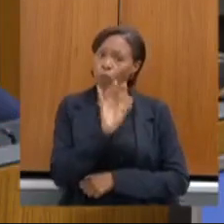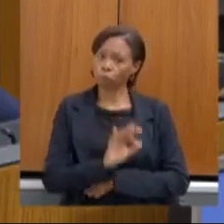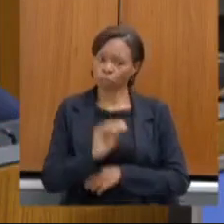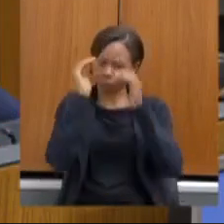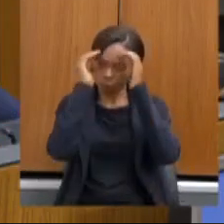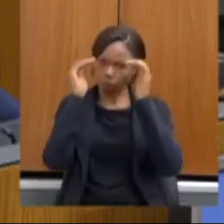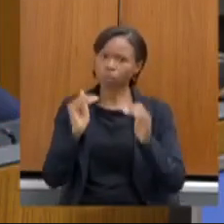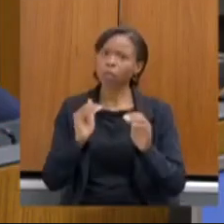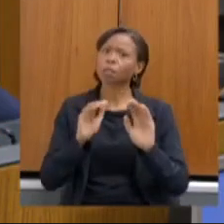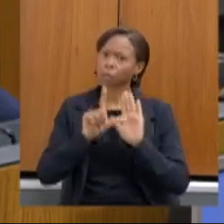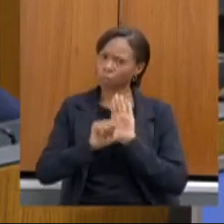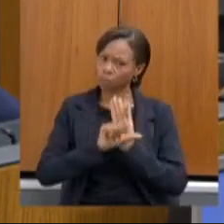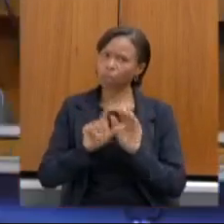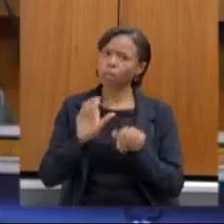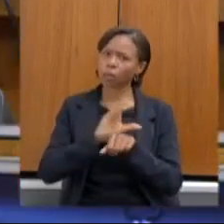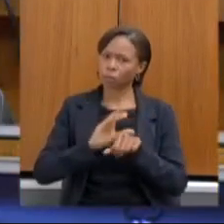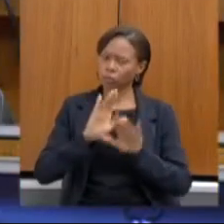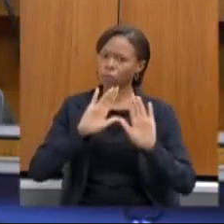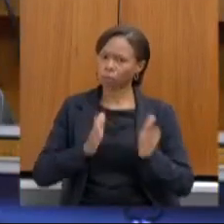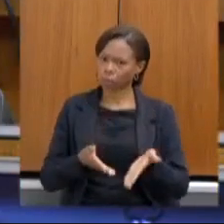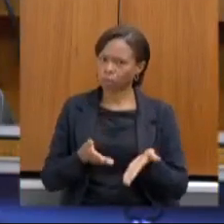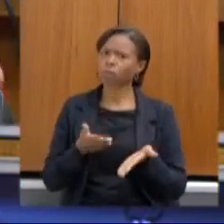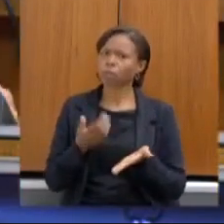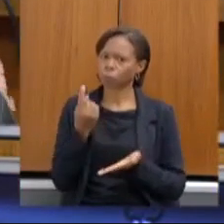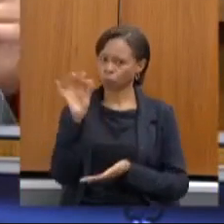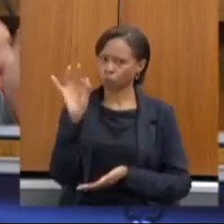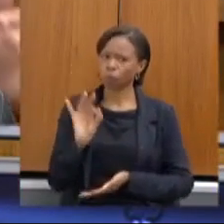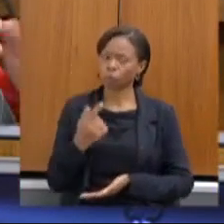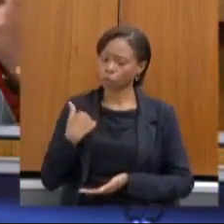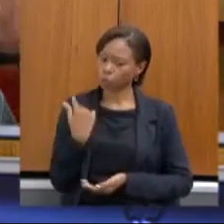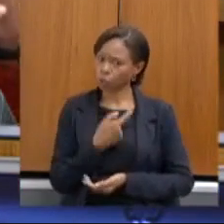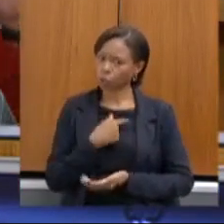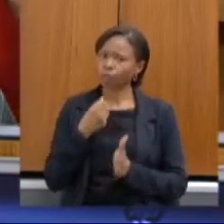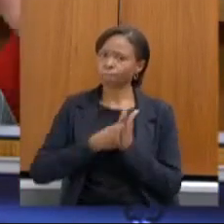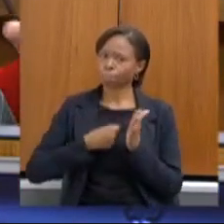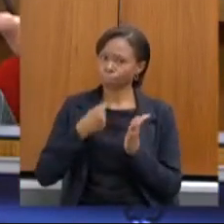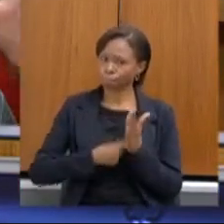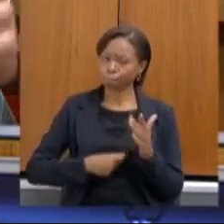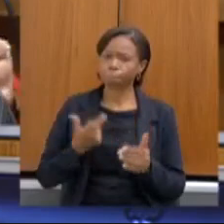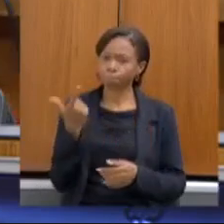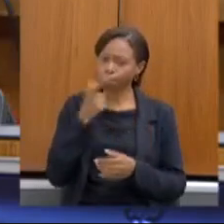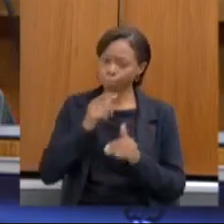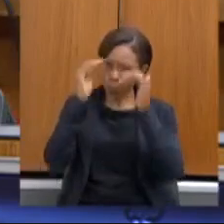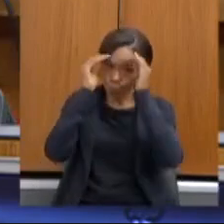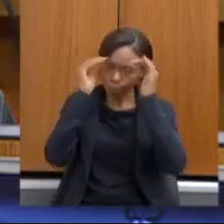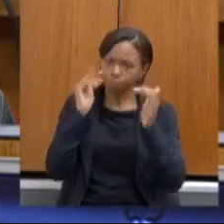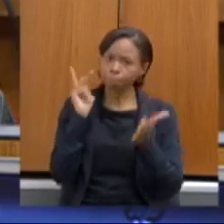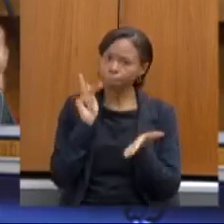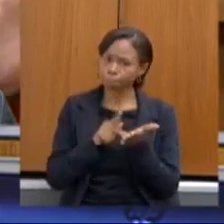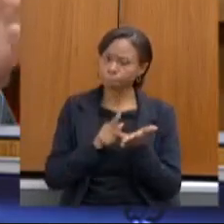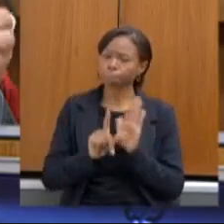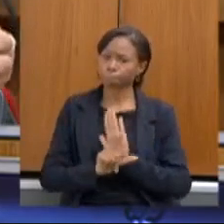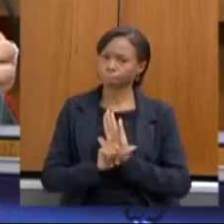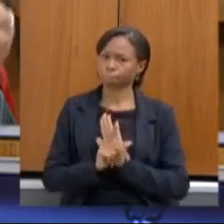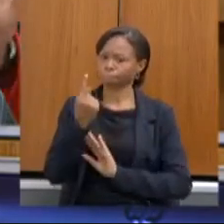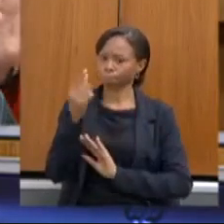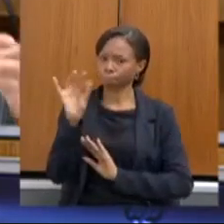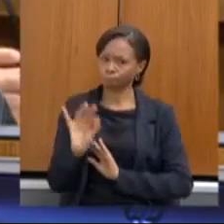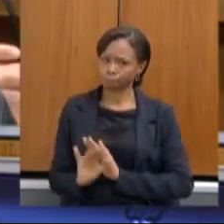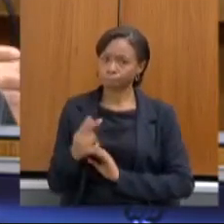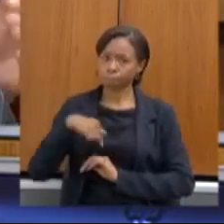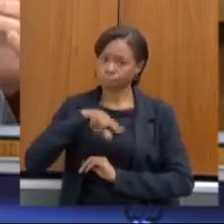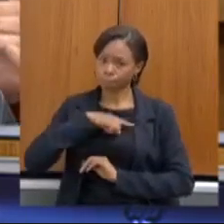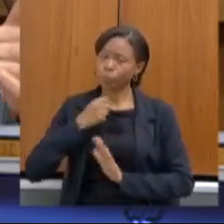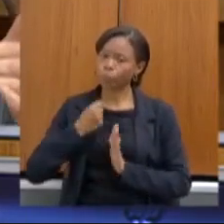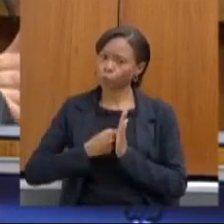um por cento já existe Norma constitucional em relação a isso né a nossa luta é para que o que é previsto seja de fato executado Então essa é a luta